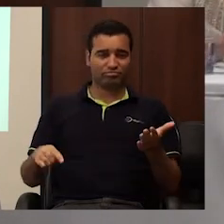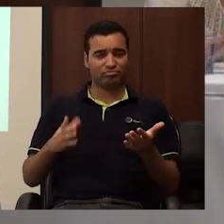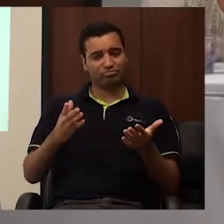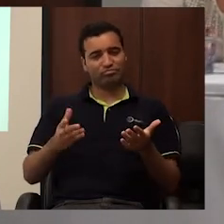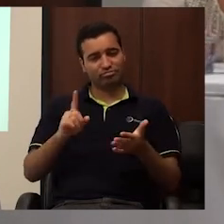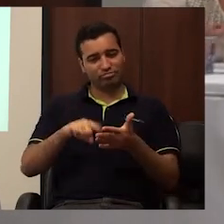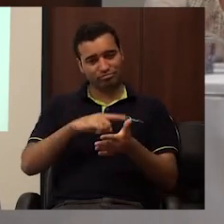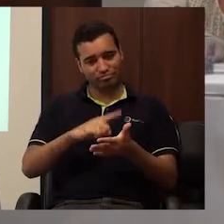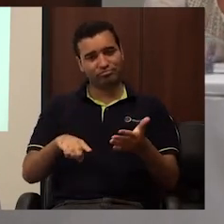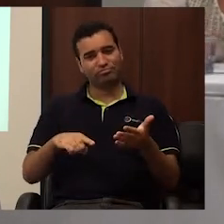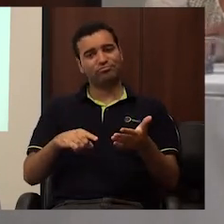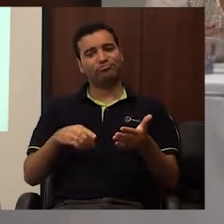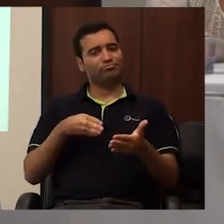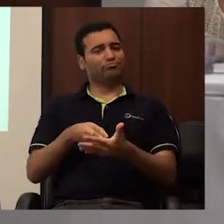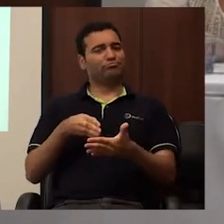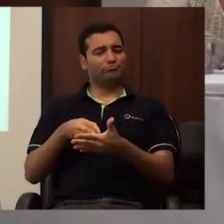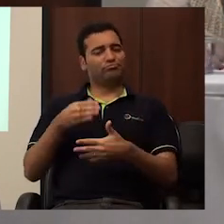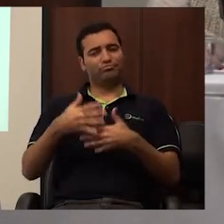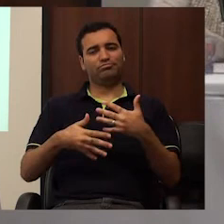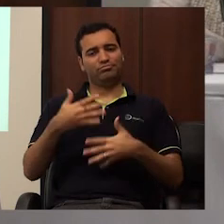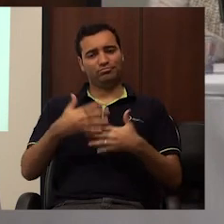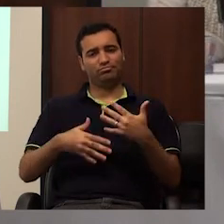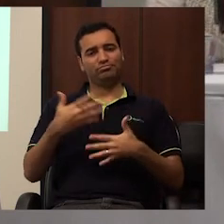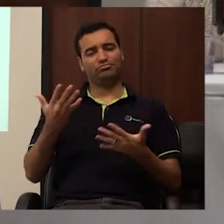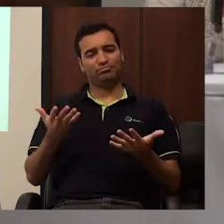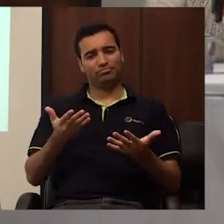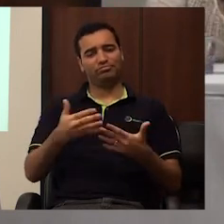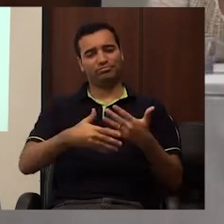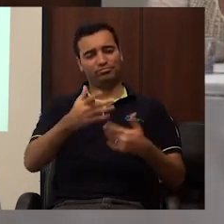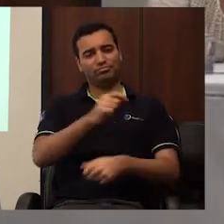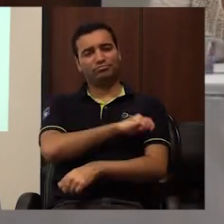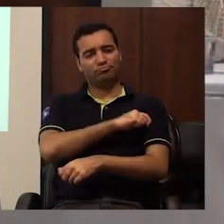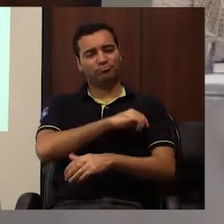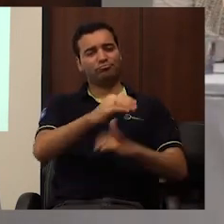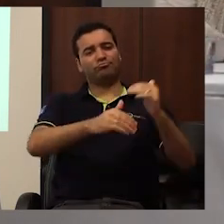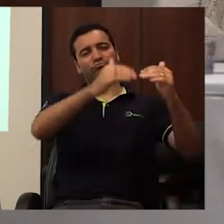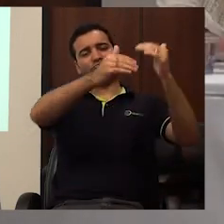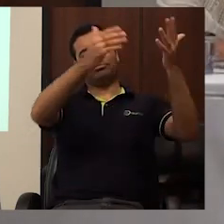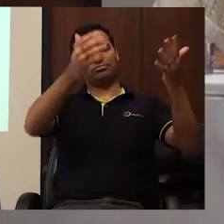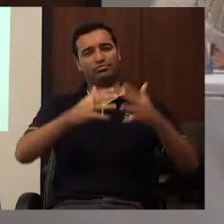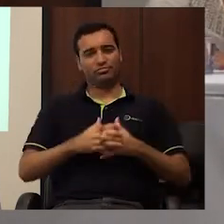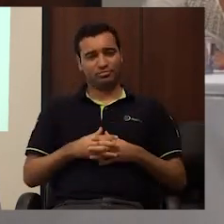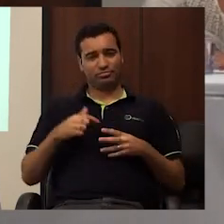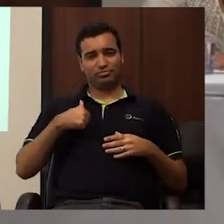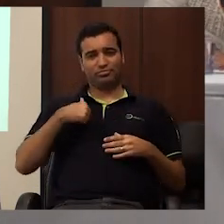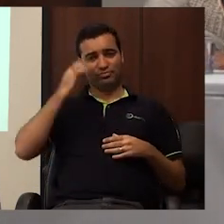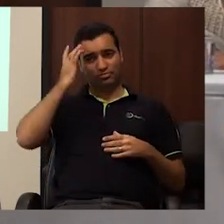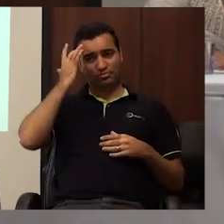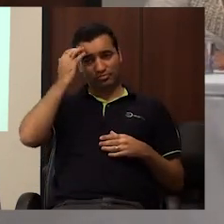irão, né, iriam dar condições para esses alunos aprenderem, né? Então eu acho que